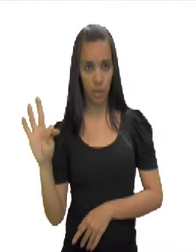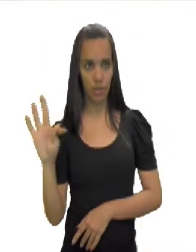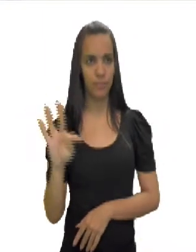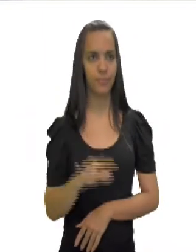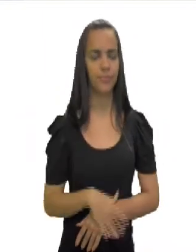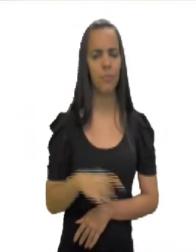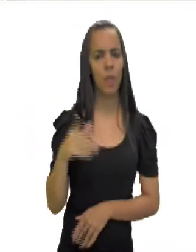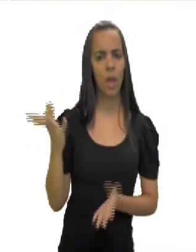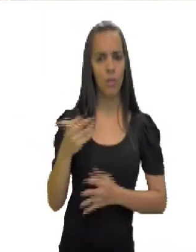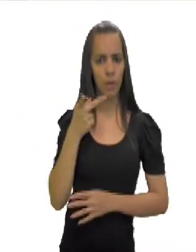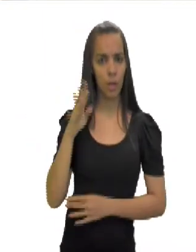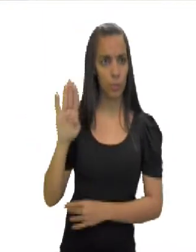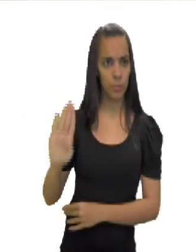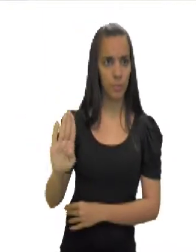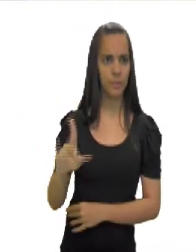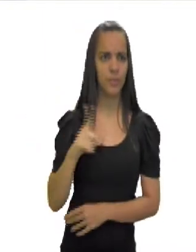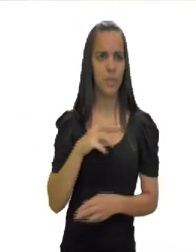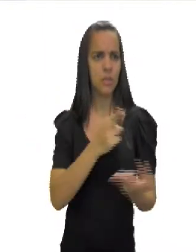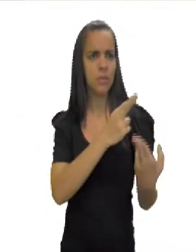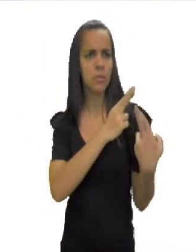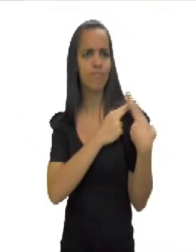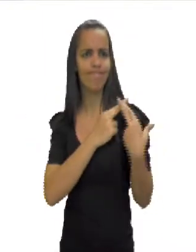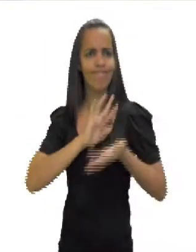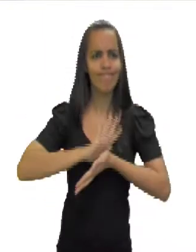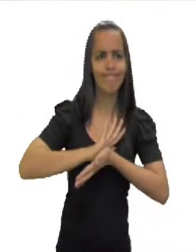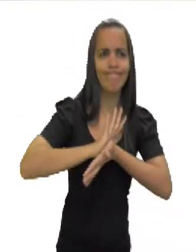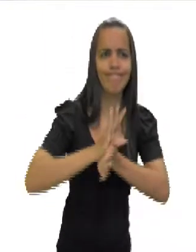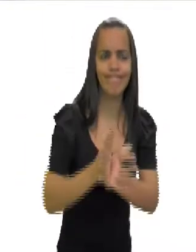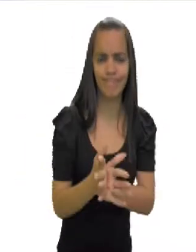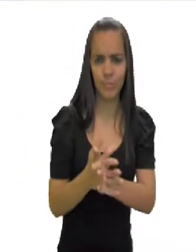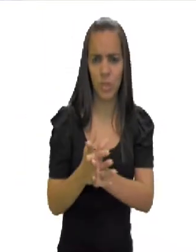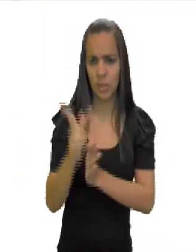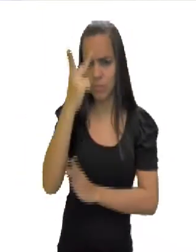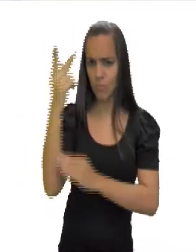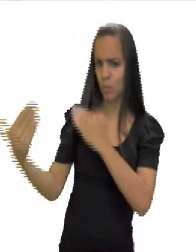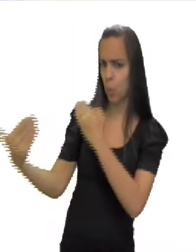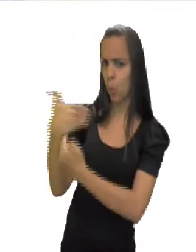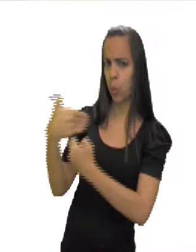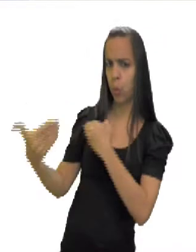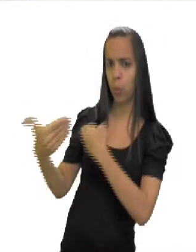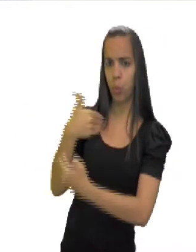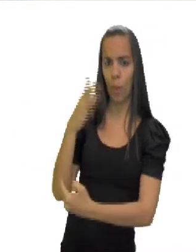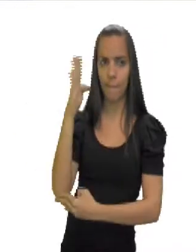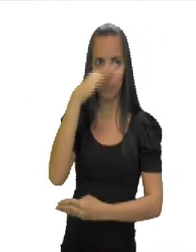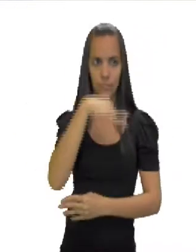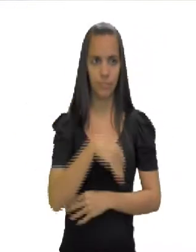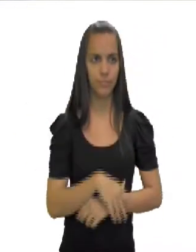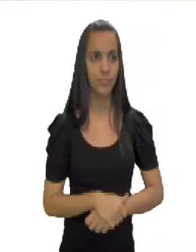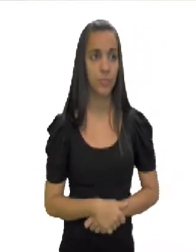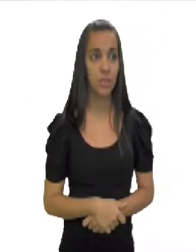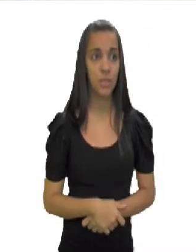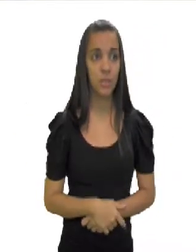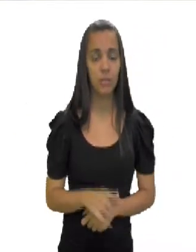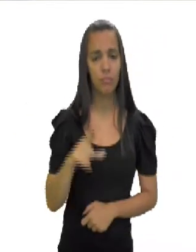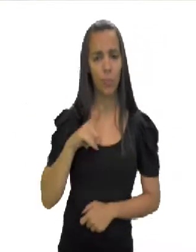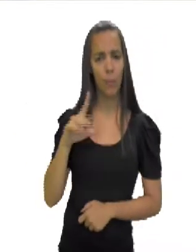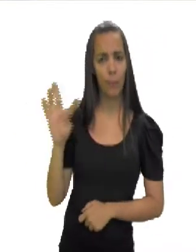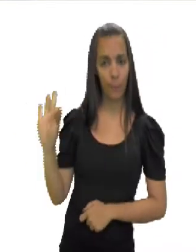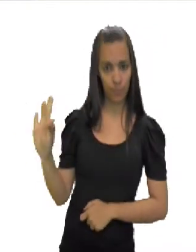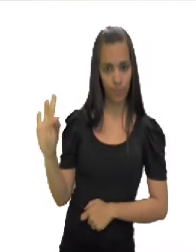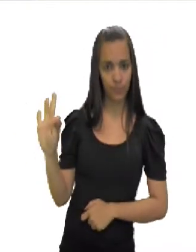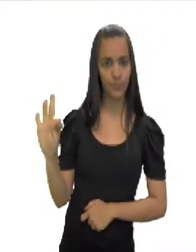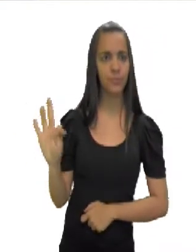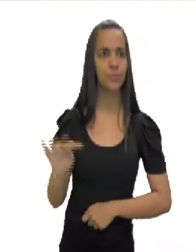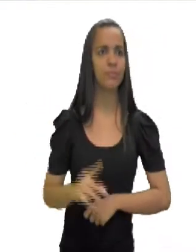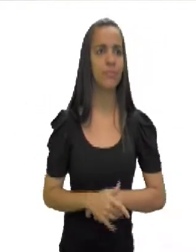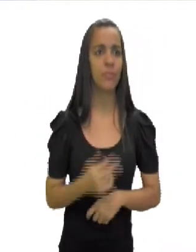tipo B são responsáveis por destruir diretamente os invasores. E o tipo